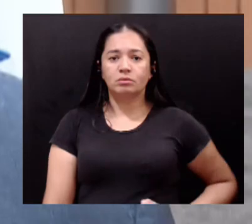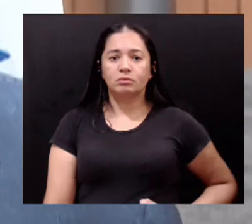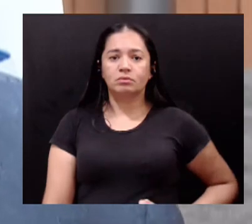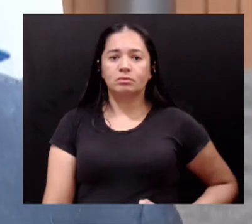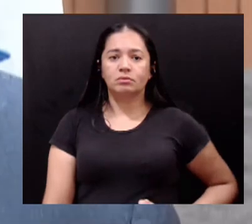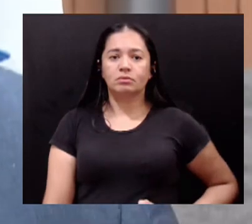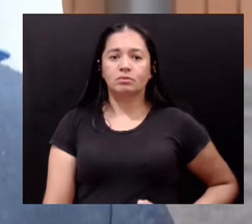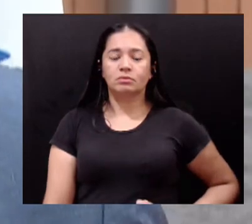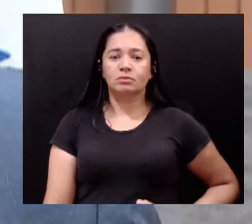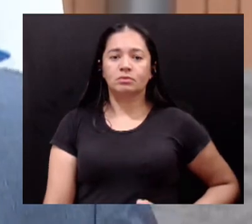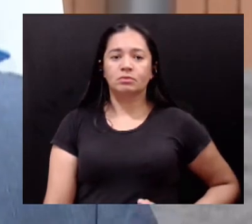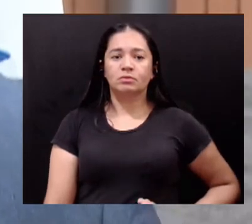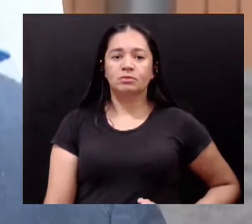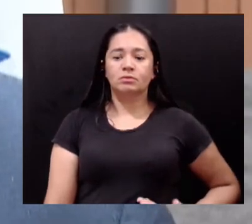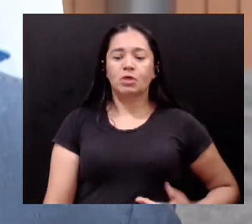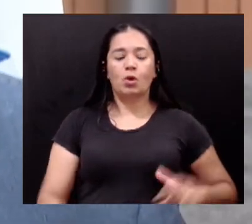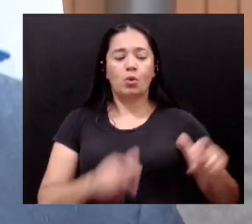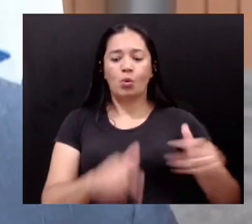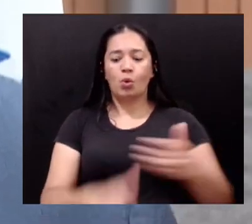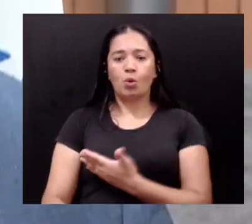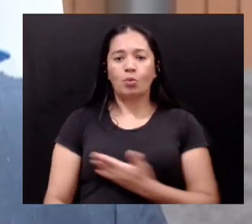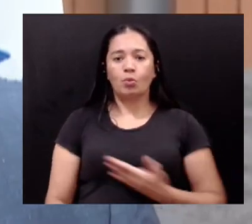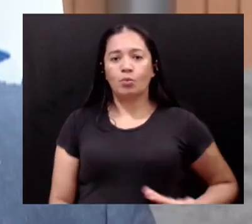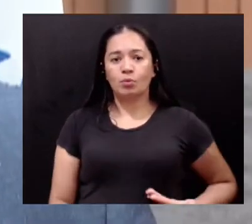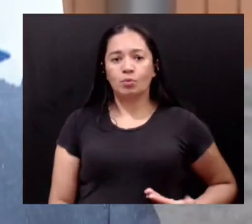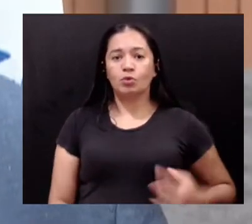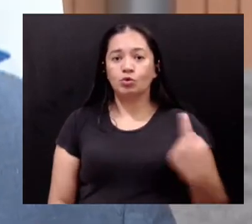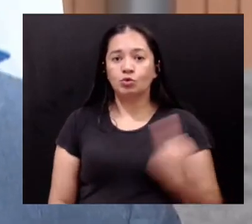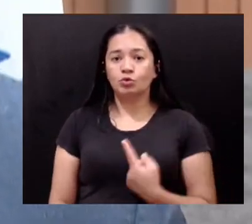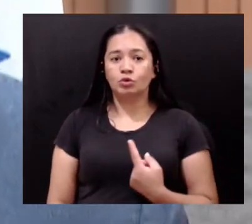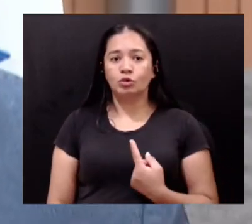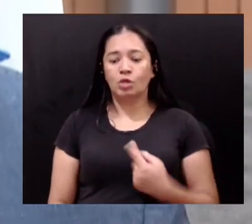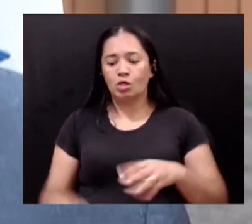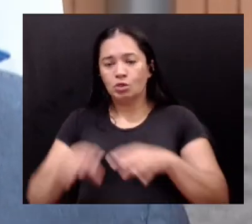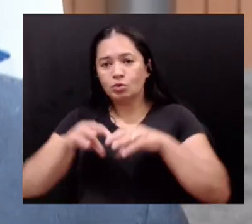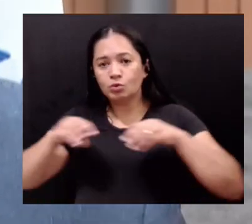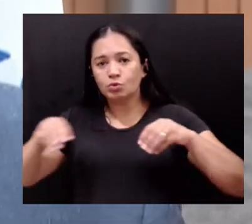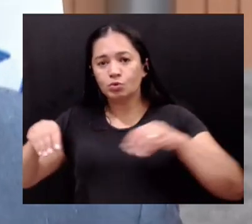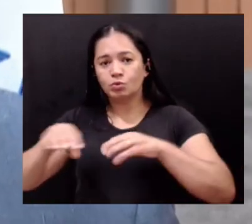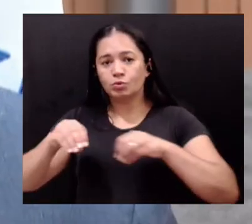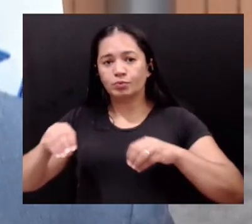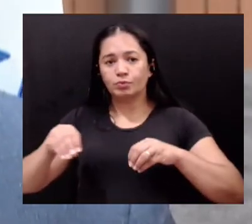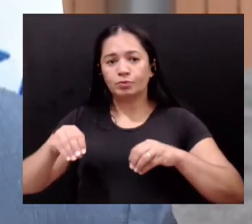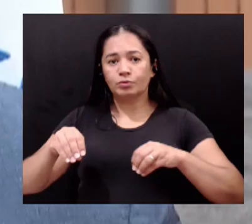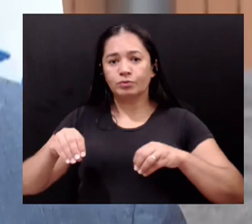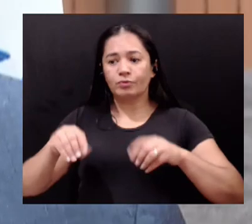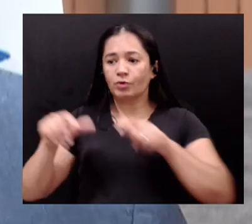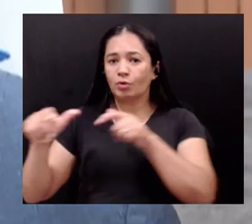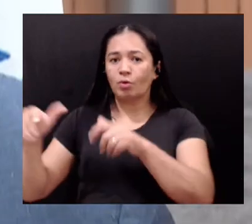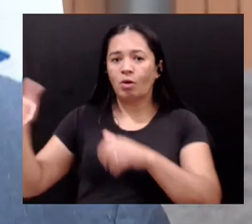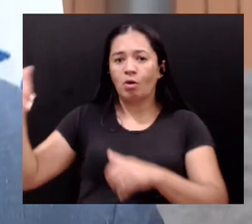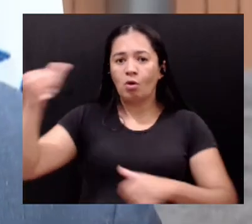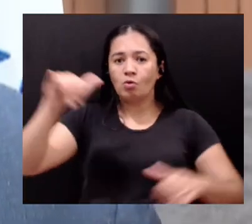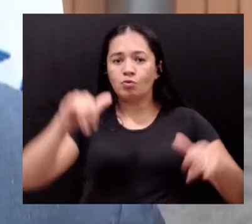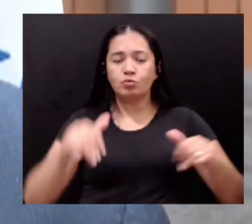vias públicas, o nosso subsolo, espaço aéreo, alguns